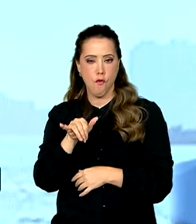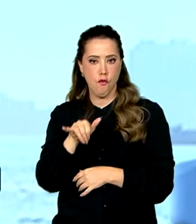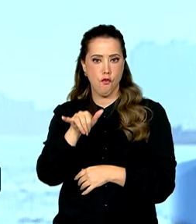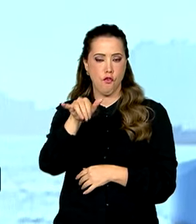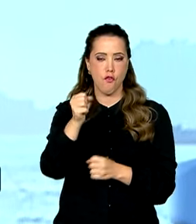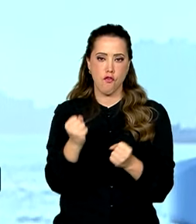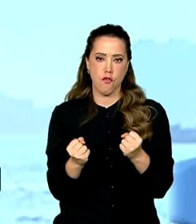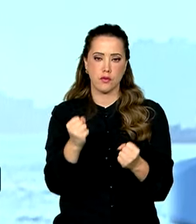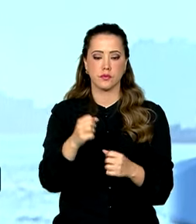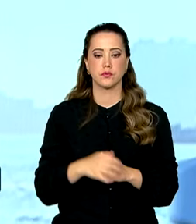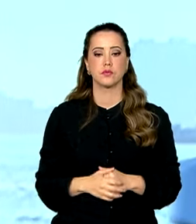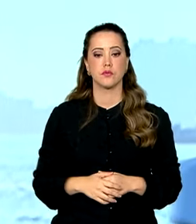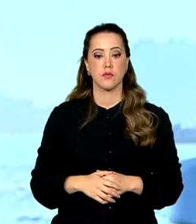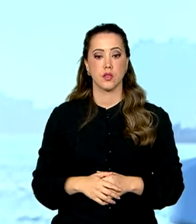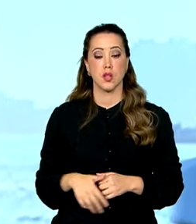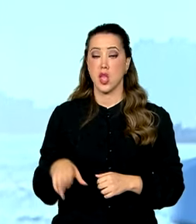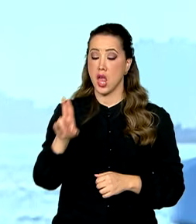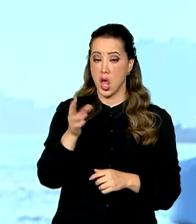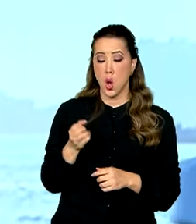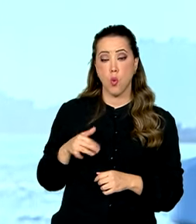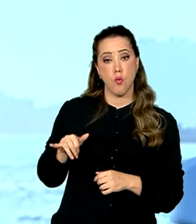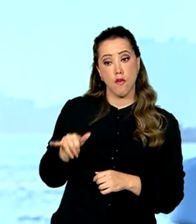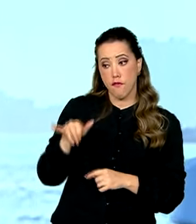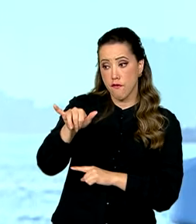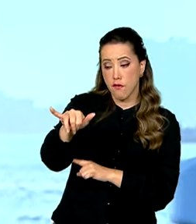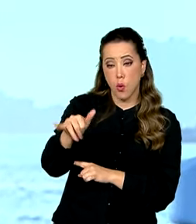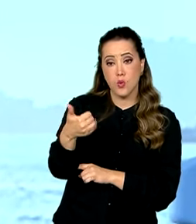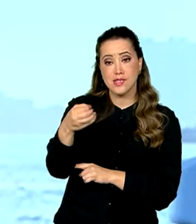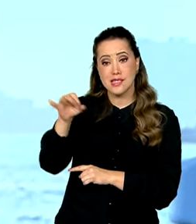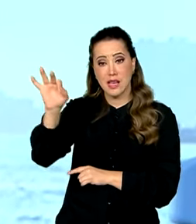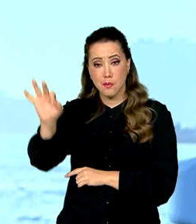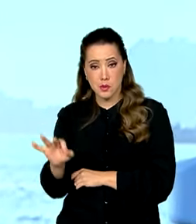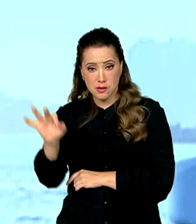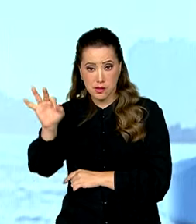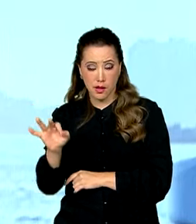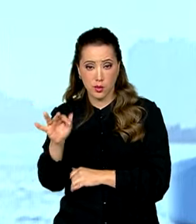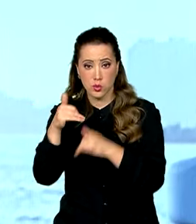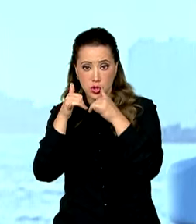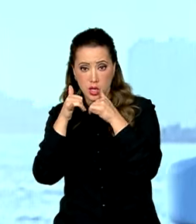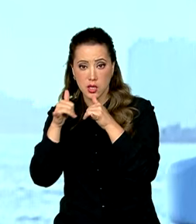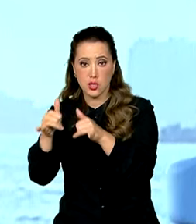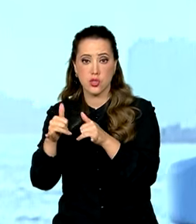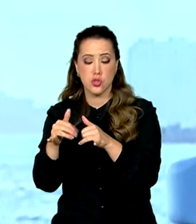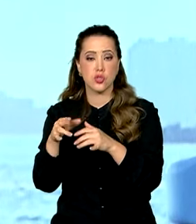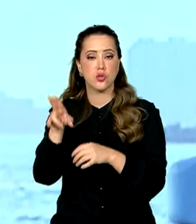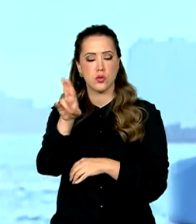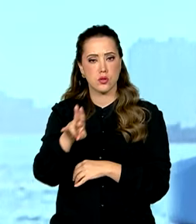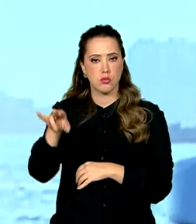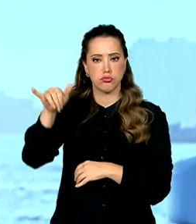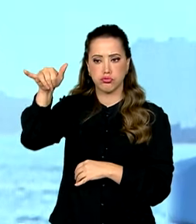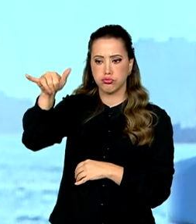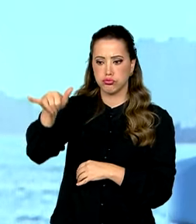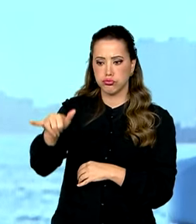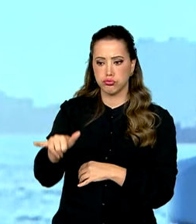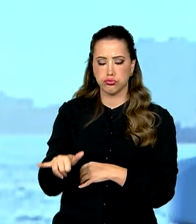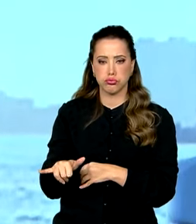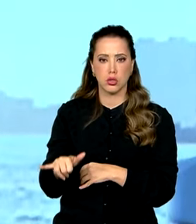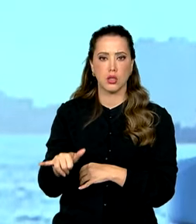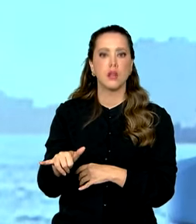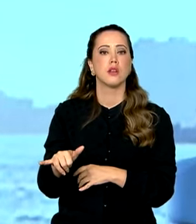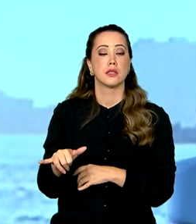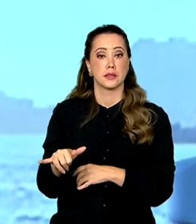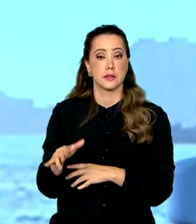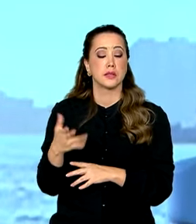Uma aeronave 100% elétrica, de decolagem e pouso vertical, temos certeza e